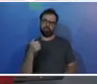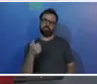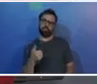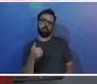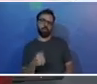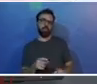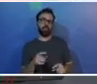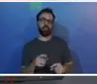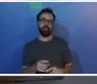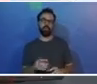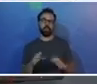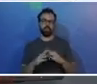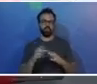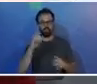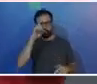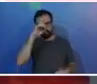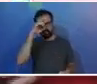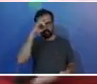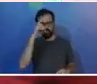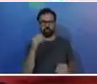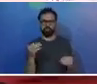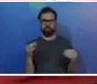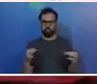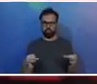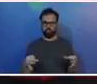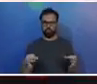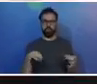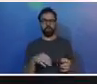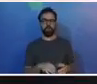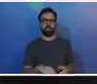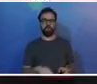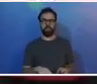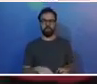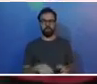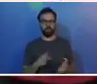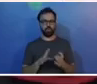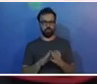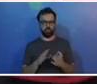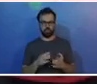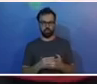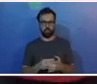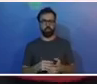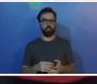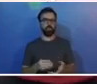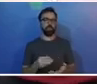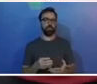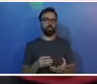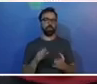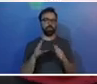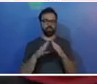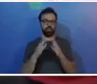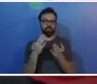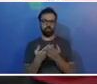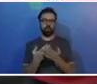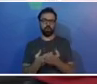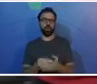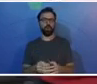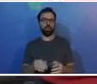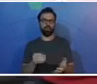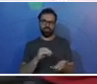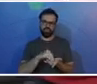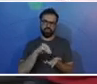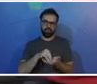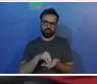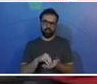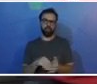É hora de começar a pensar. Não, né, pessoal? Faltam escolas e atendimento médico